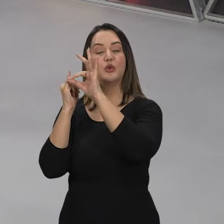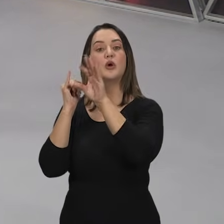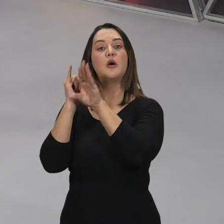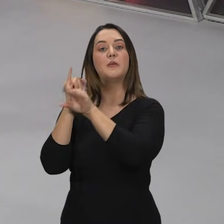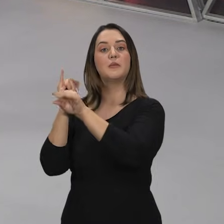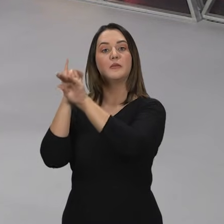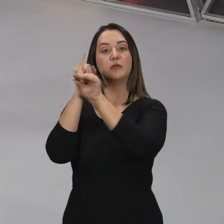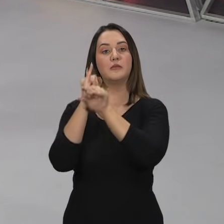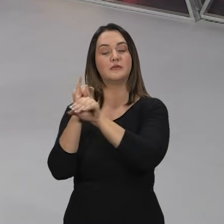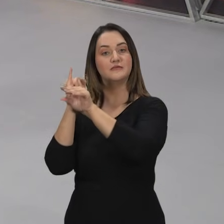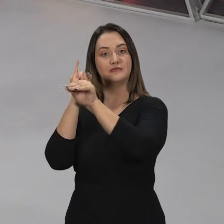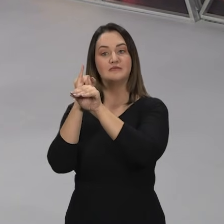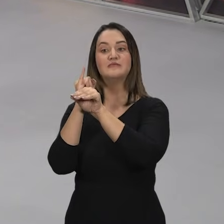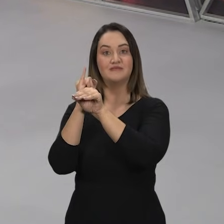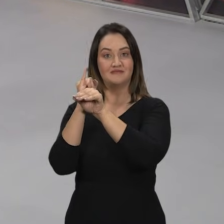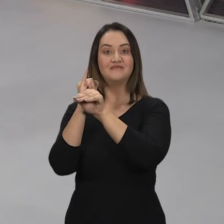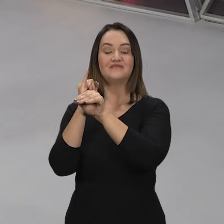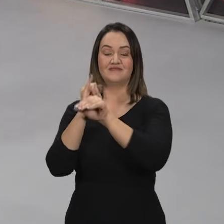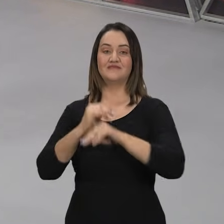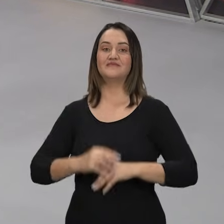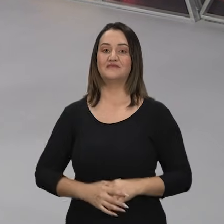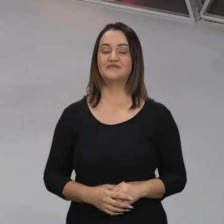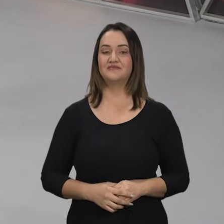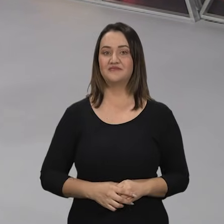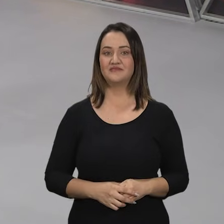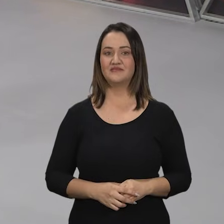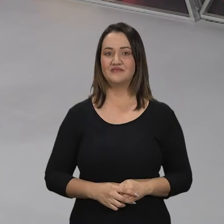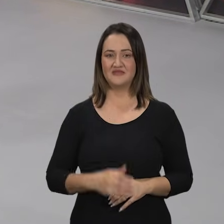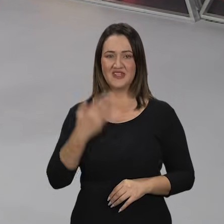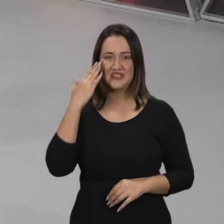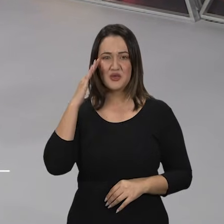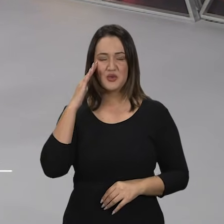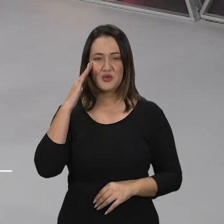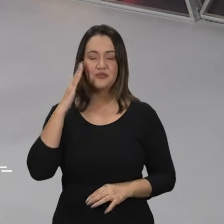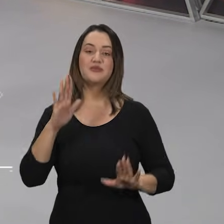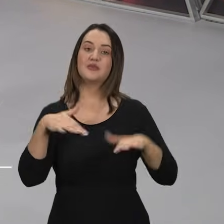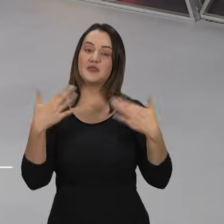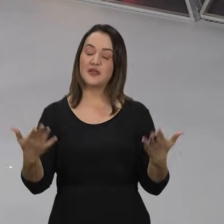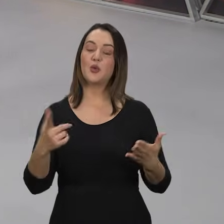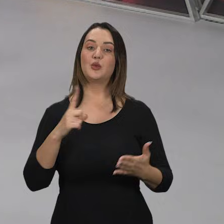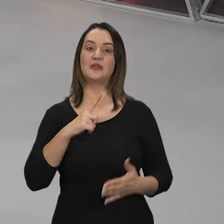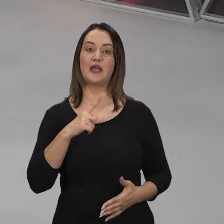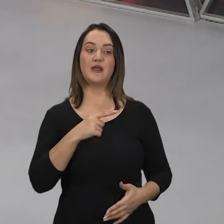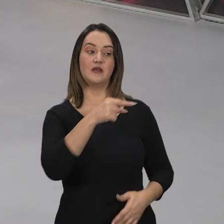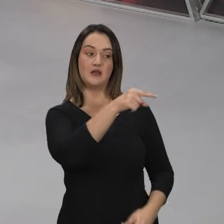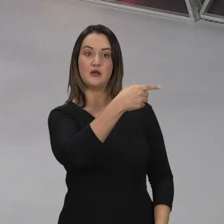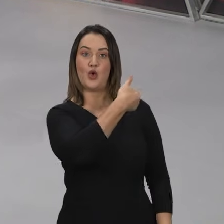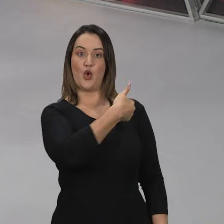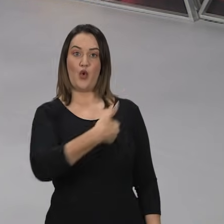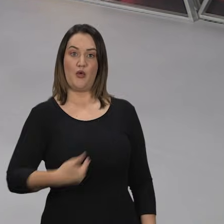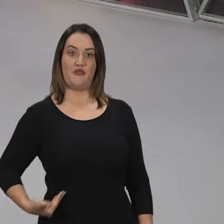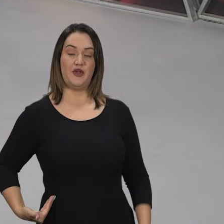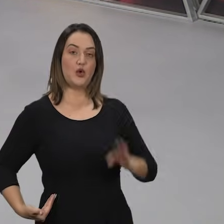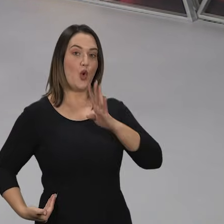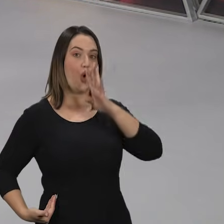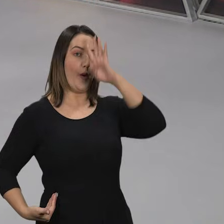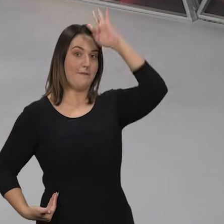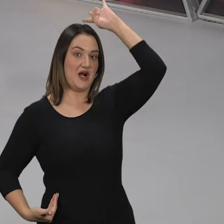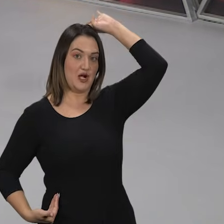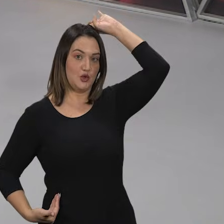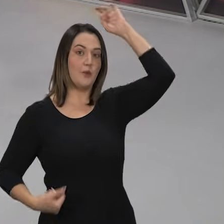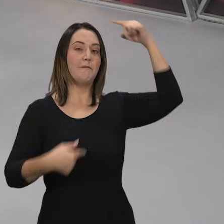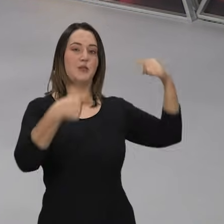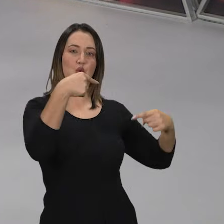depois, como nós acabamos de ler aqui no capítulo 7, verso 8. Entendeu ou não? Então nós temos o Império Romano